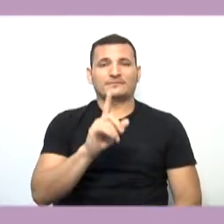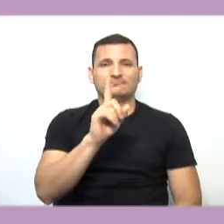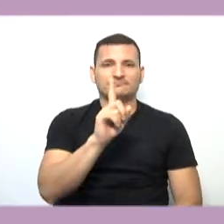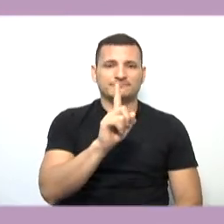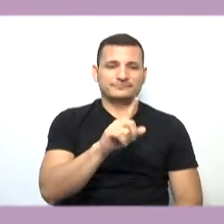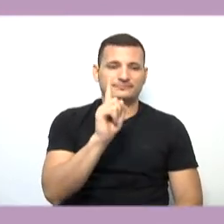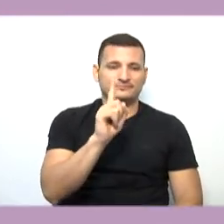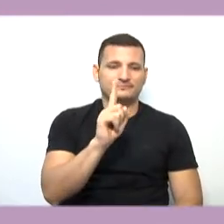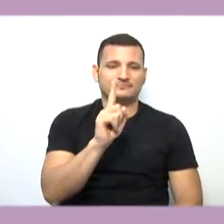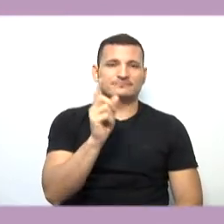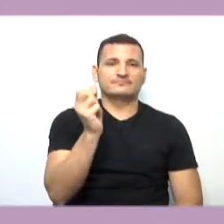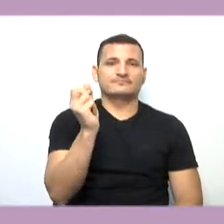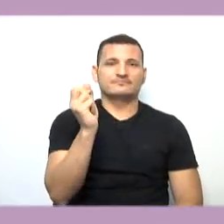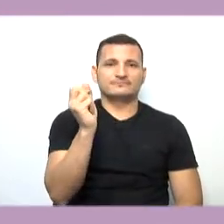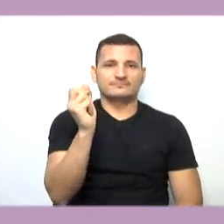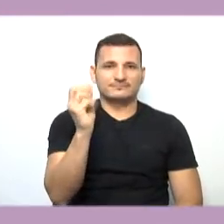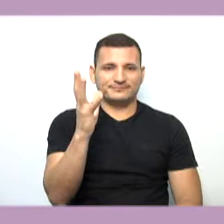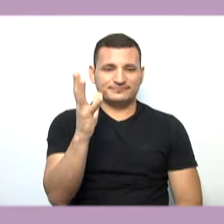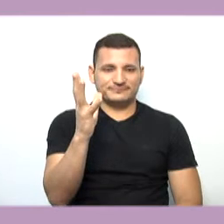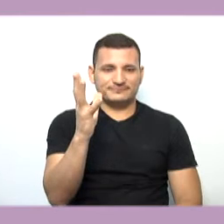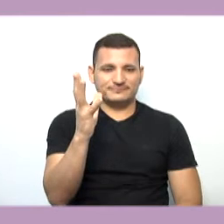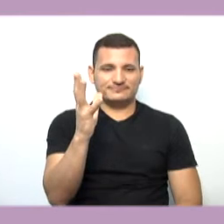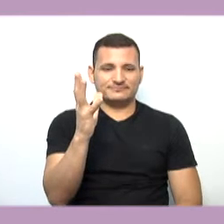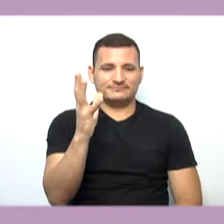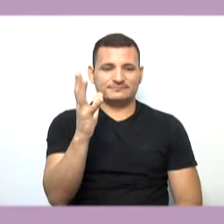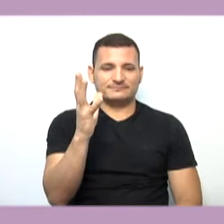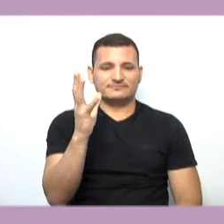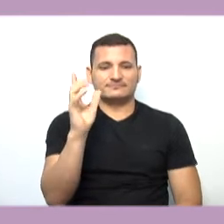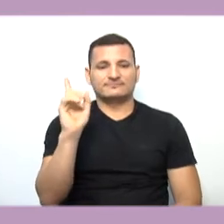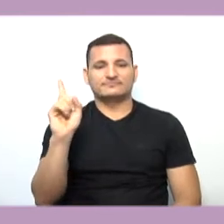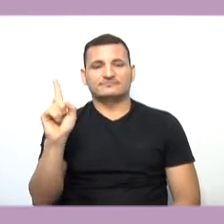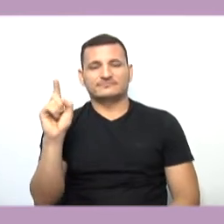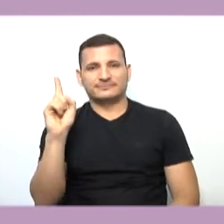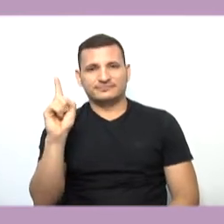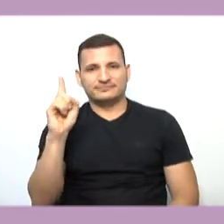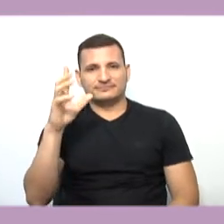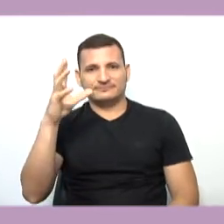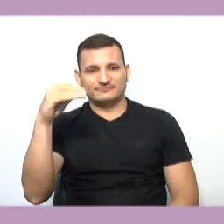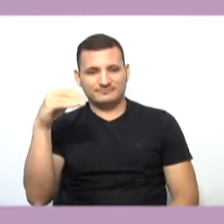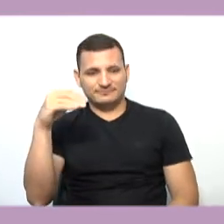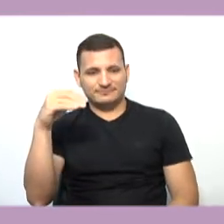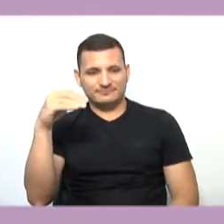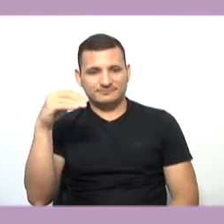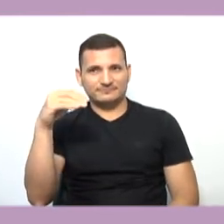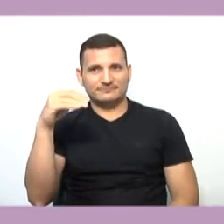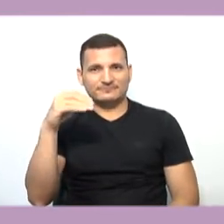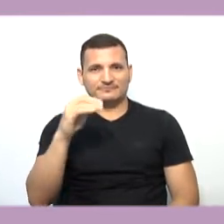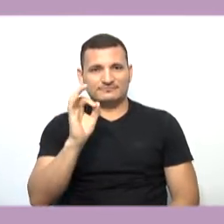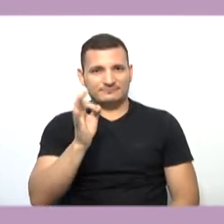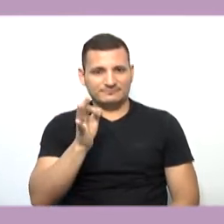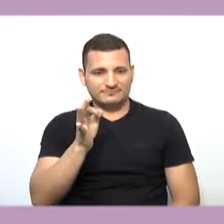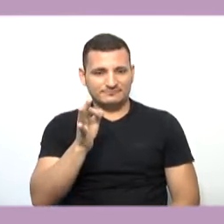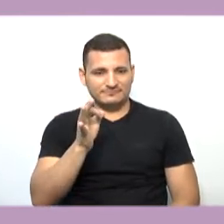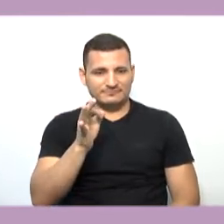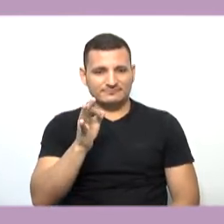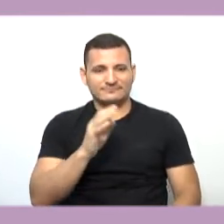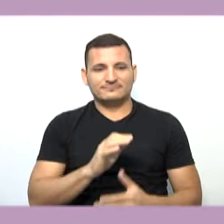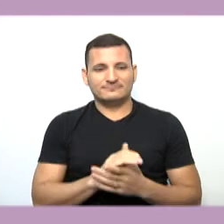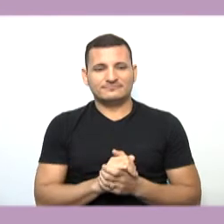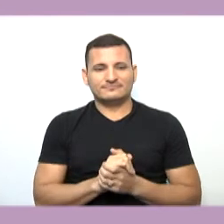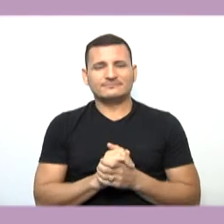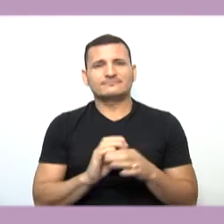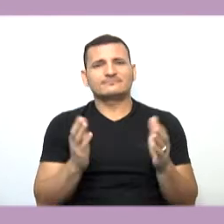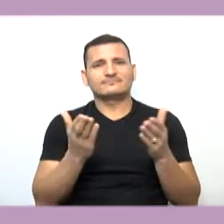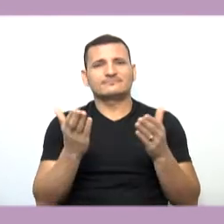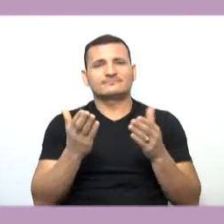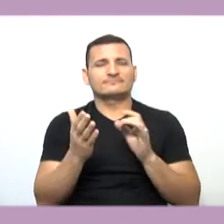acender, JavaScript acende. JavaScript apaga. Certo? Por enquanto, o que a gente